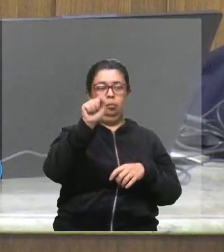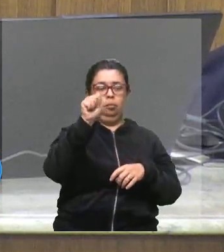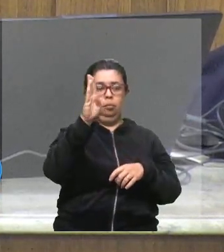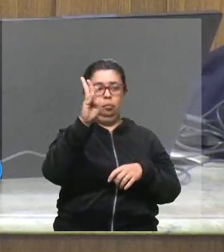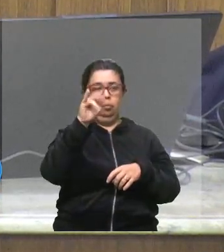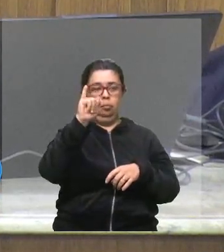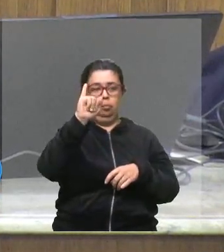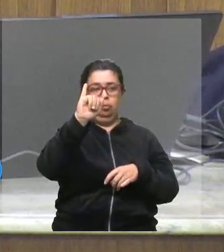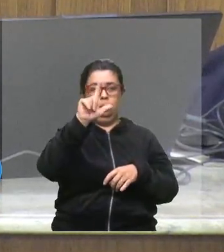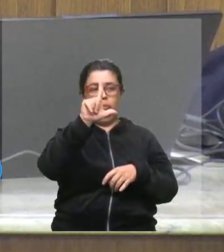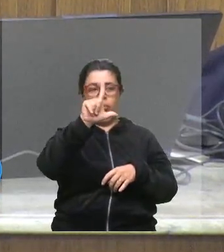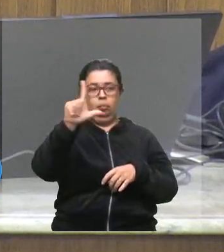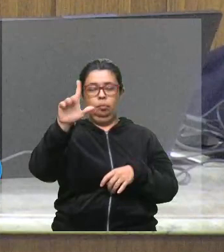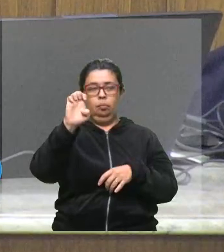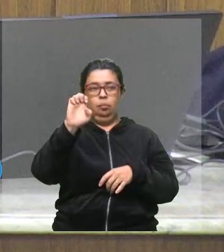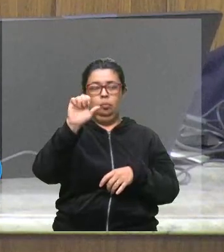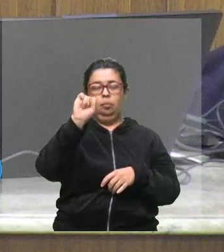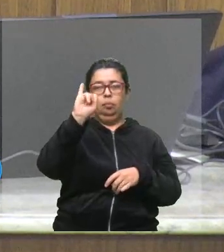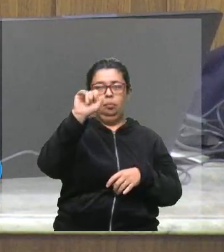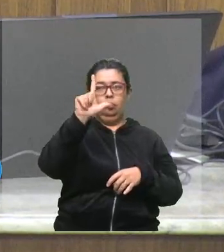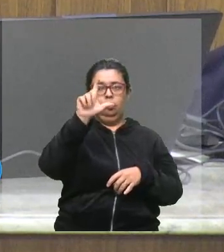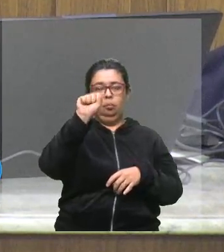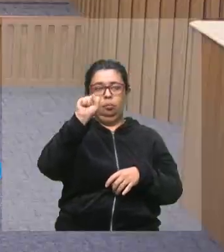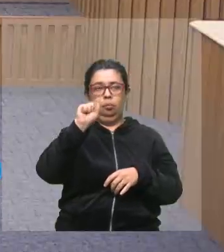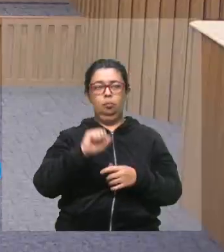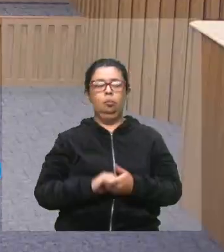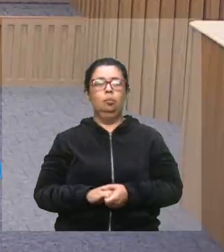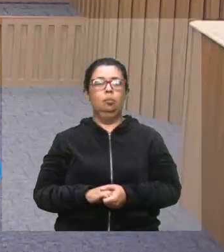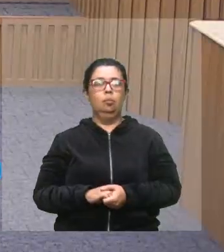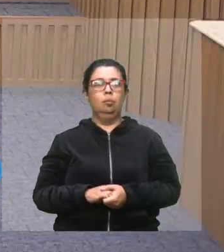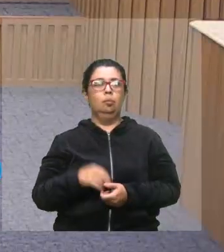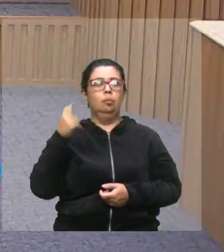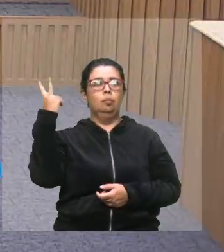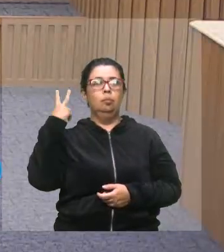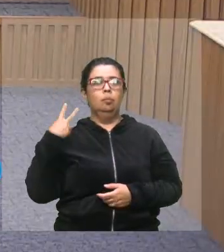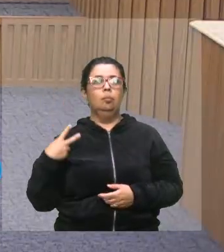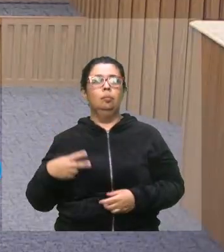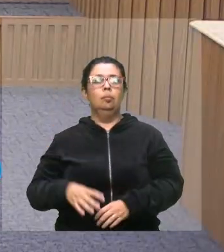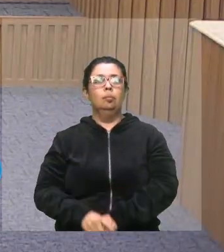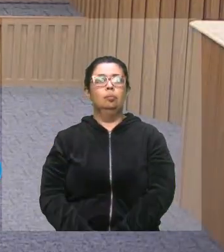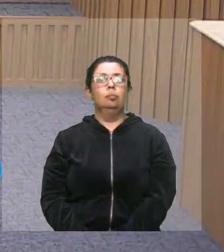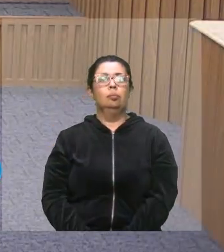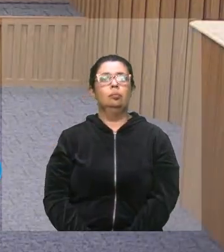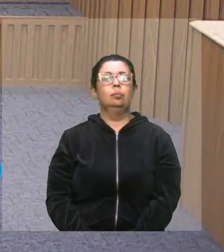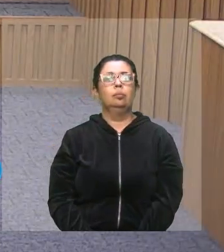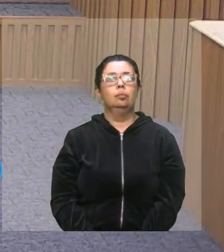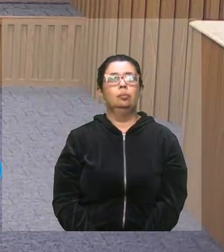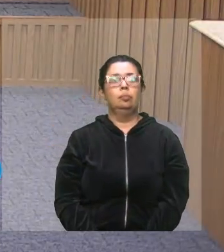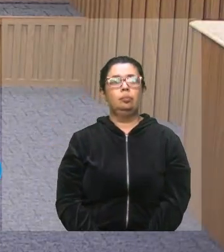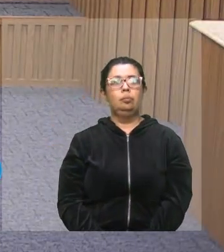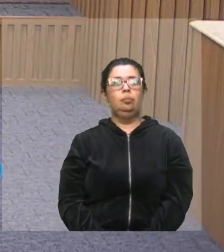discussão? Peço a palavra. Com a palavra, a vereadora Viviane Delmassa.